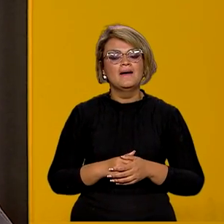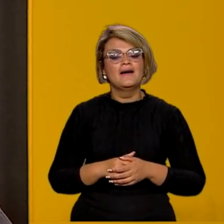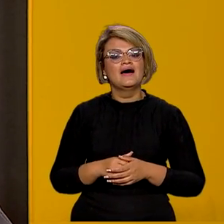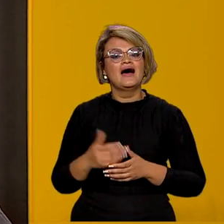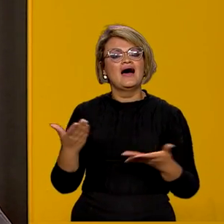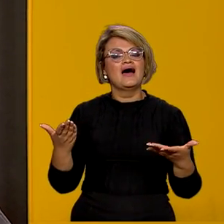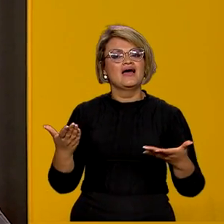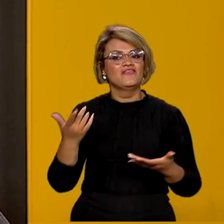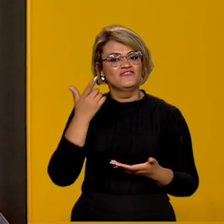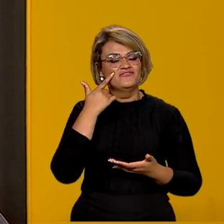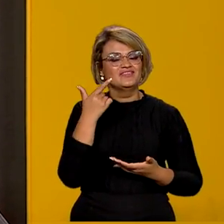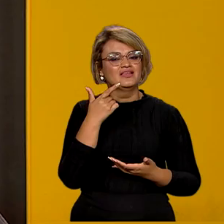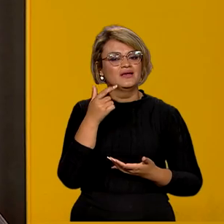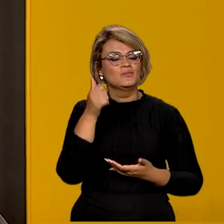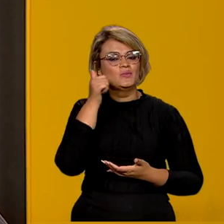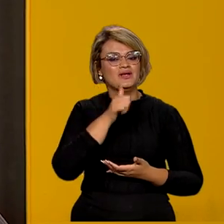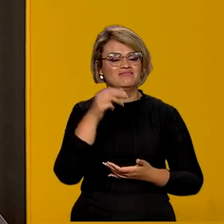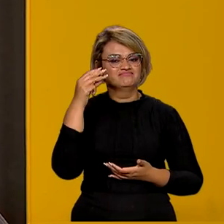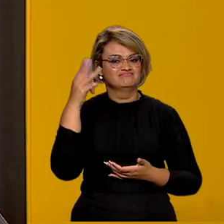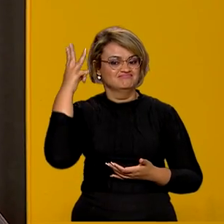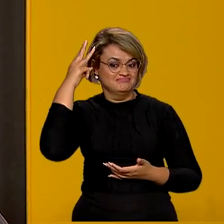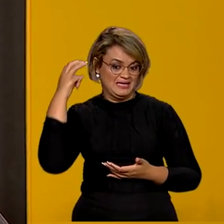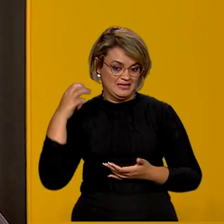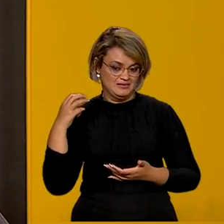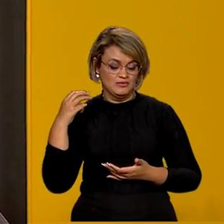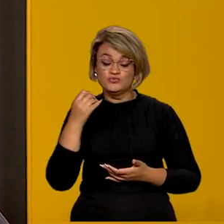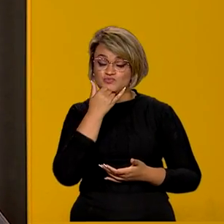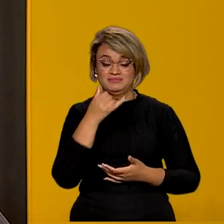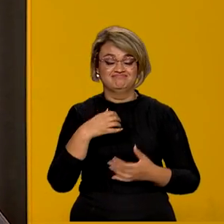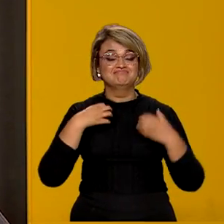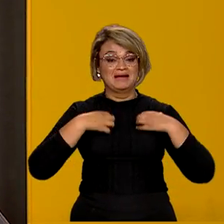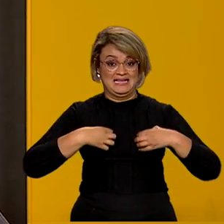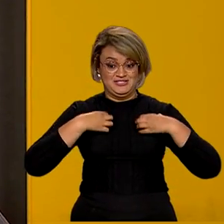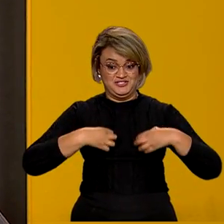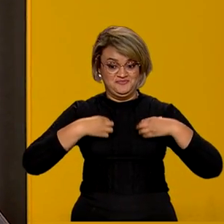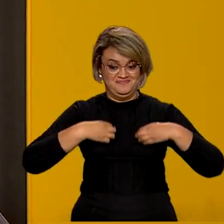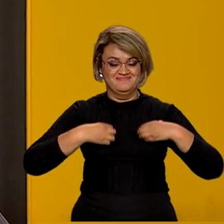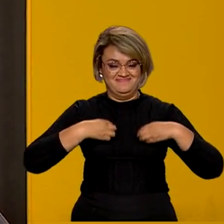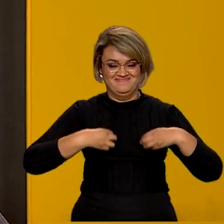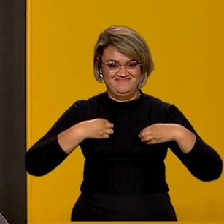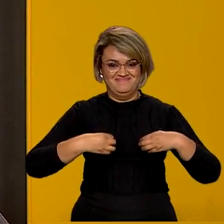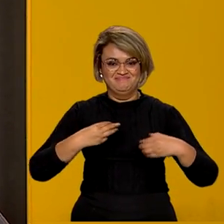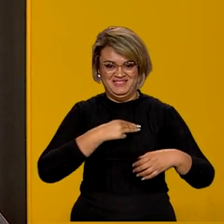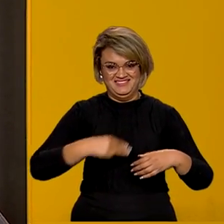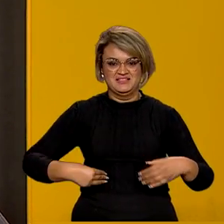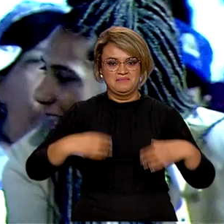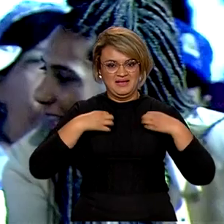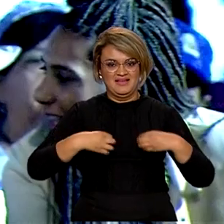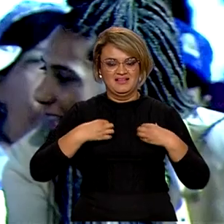um trecho aí da fala da ministra das Mulheres, Cida Gonçalves, que participou da abertura do evento.